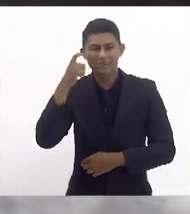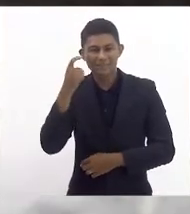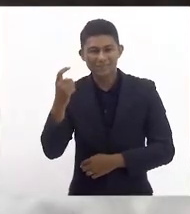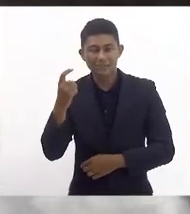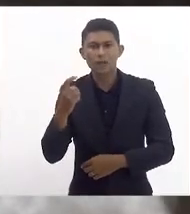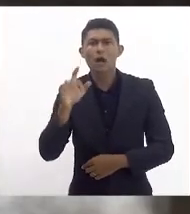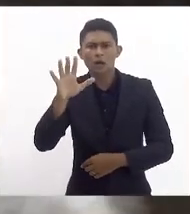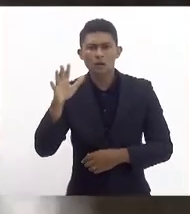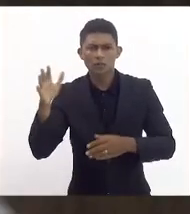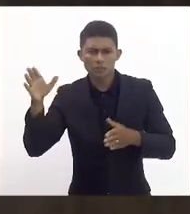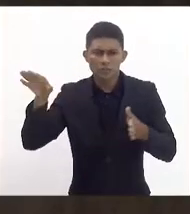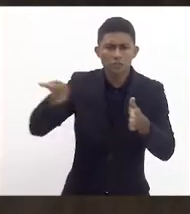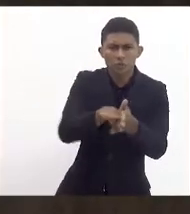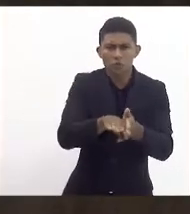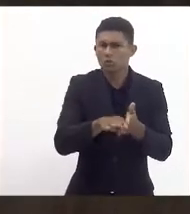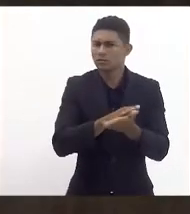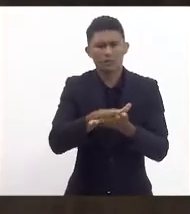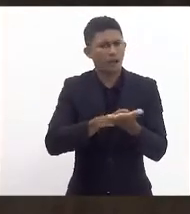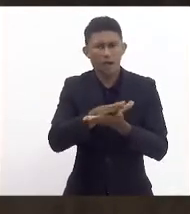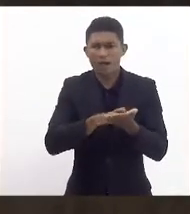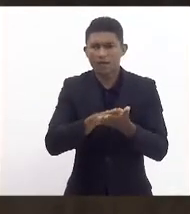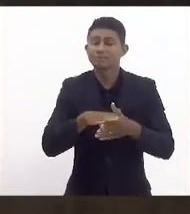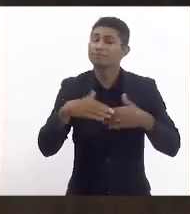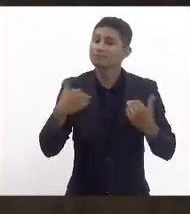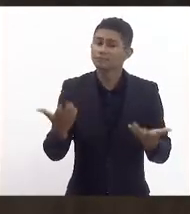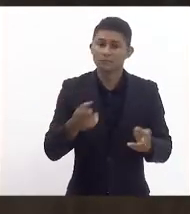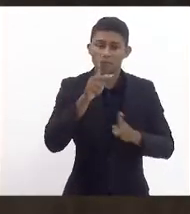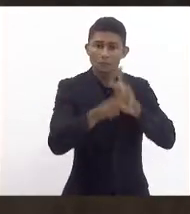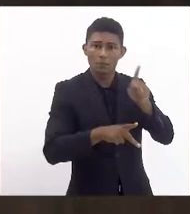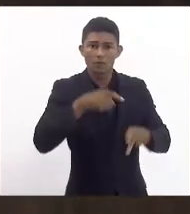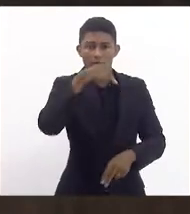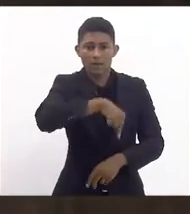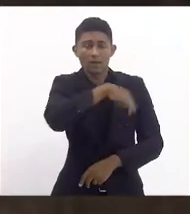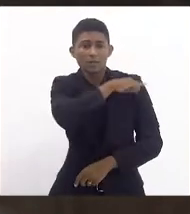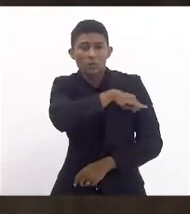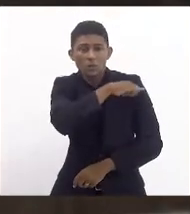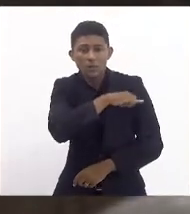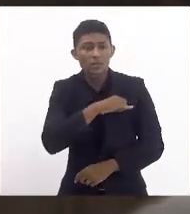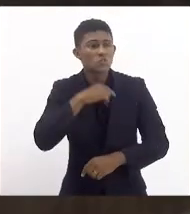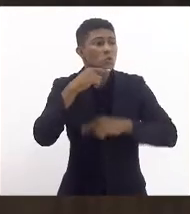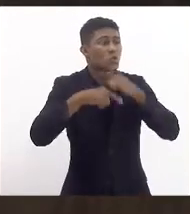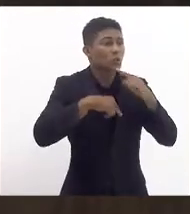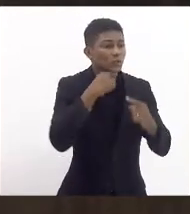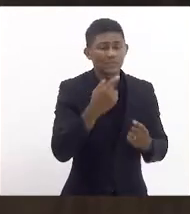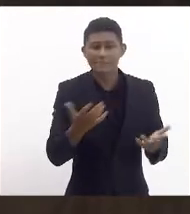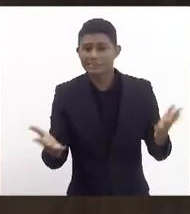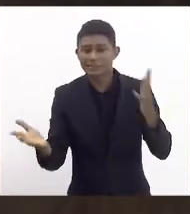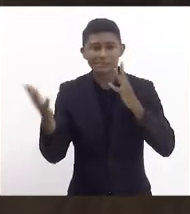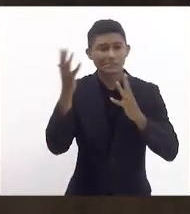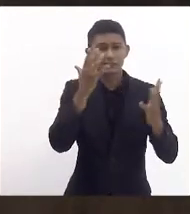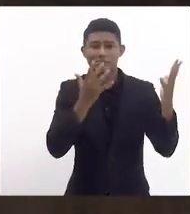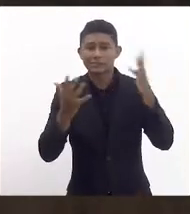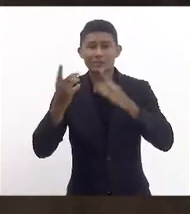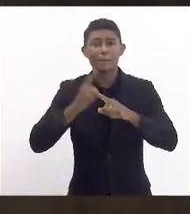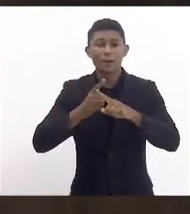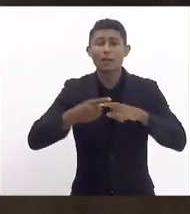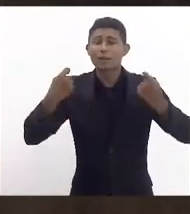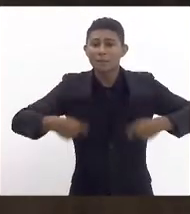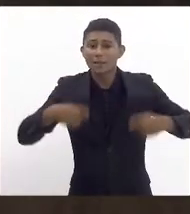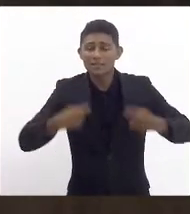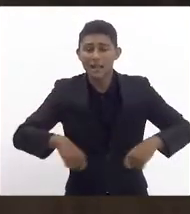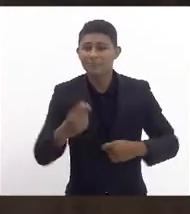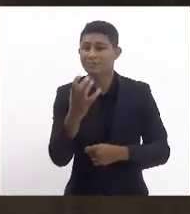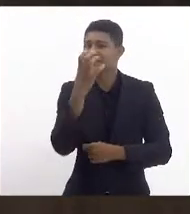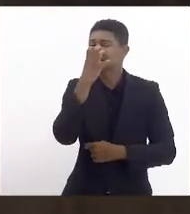presidente, que a população do estado do Rio de Janeiro pudesse ter uma chance no momento em que ela precisava de um respirador,